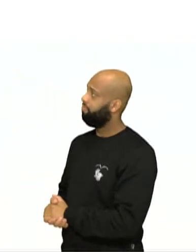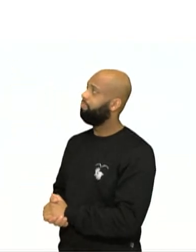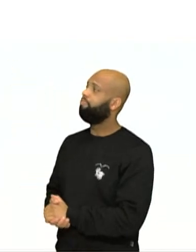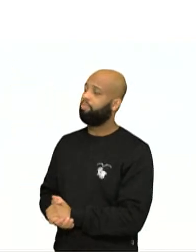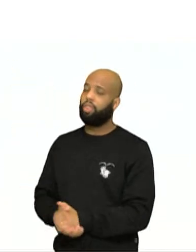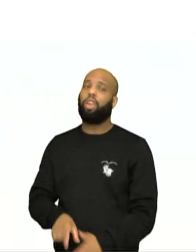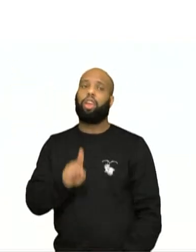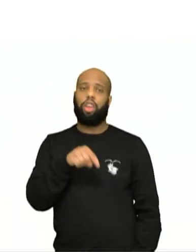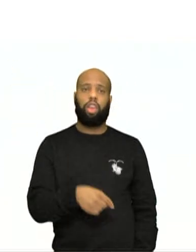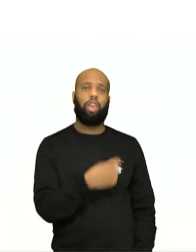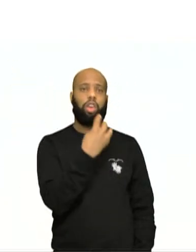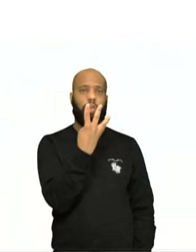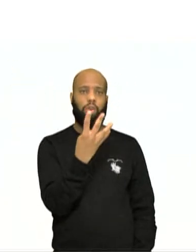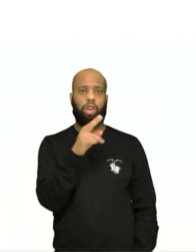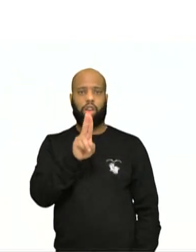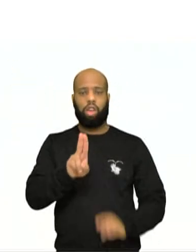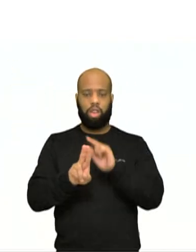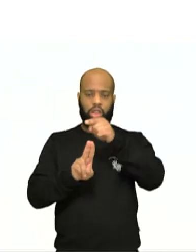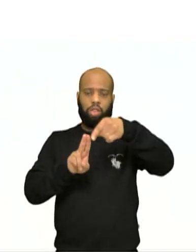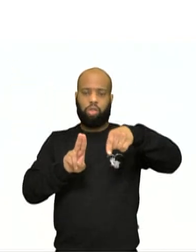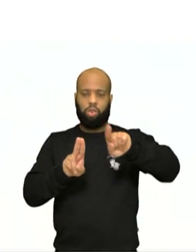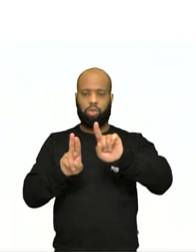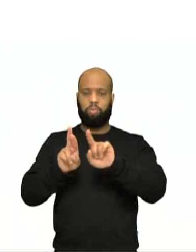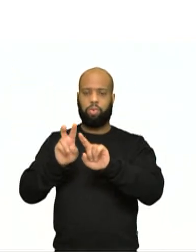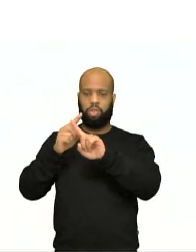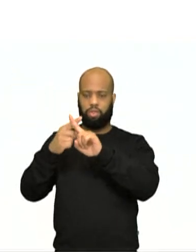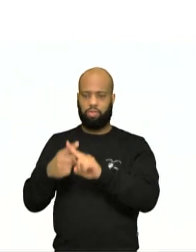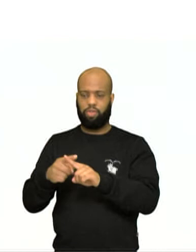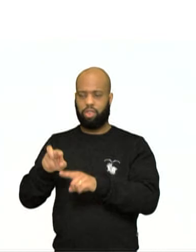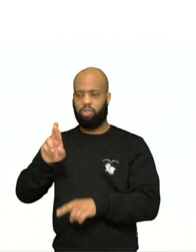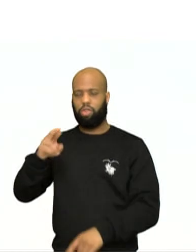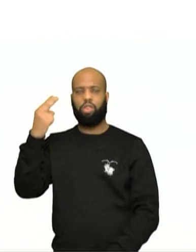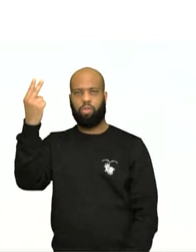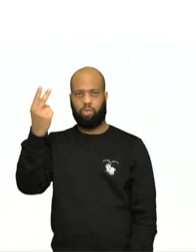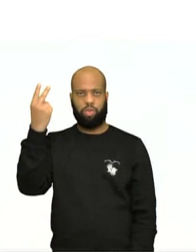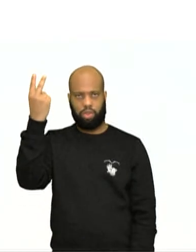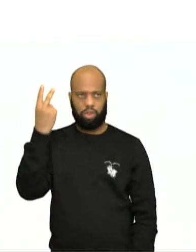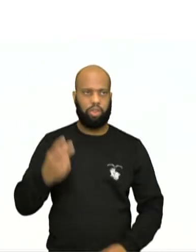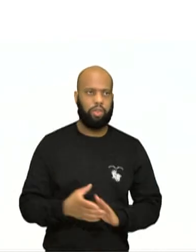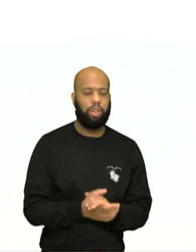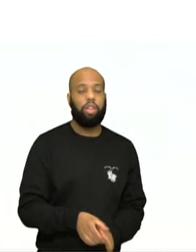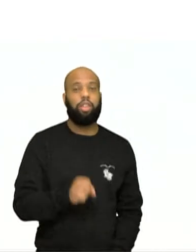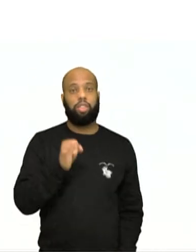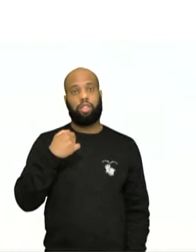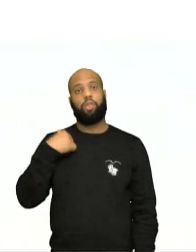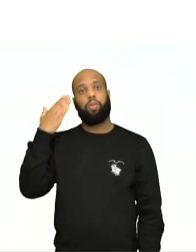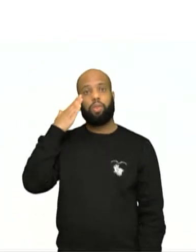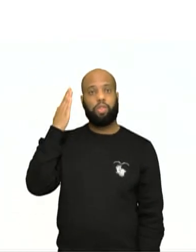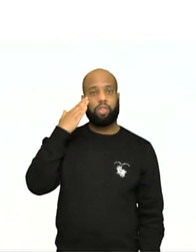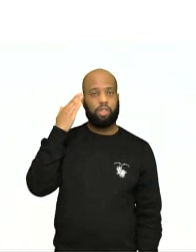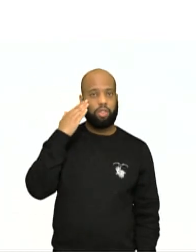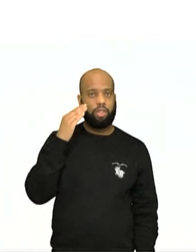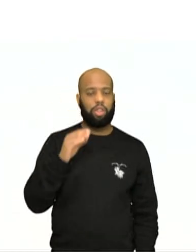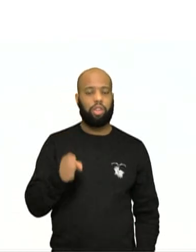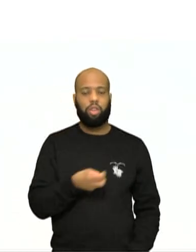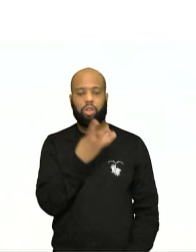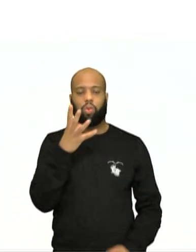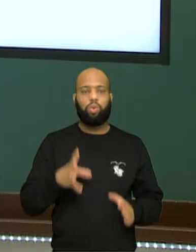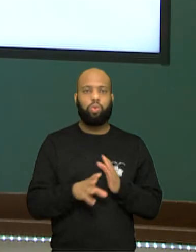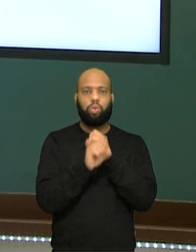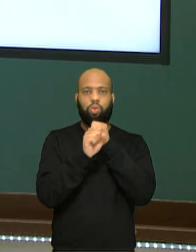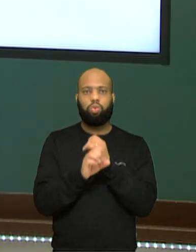o raio ao quadrado Tão Seu tenho qual é o valor do Raio eu consigo o de